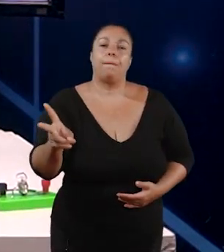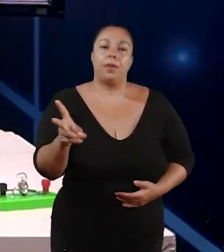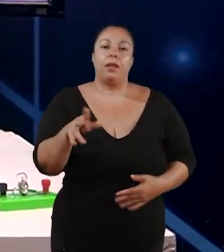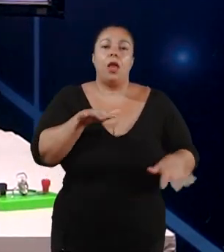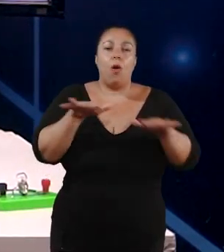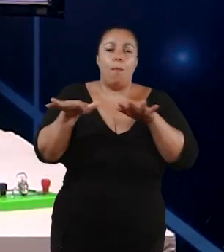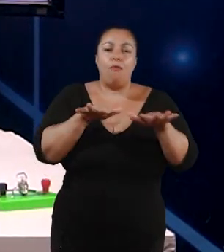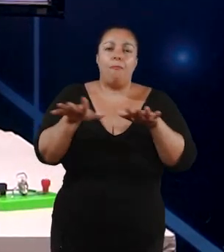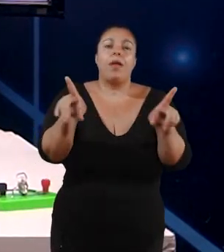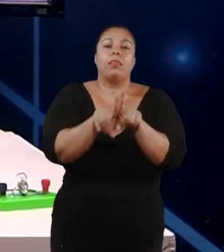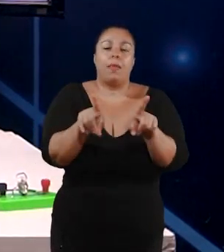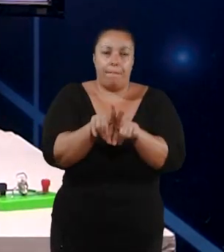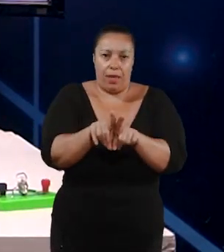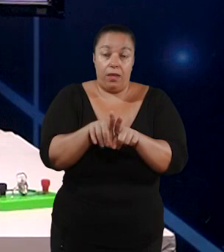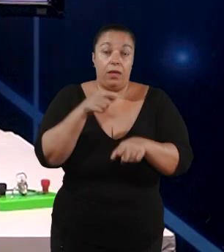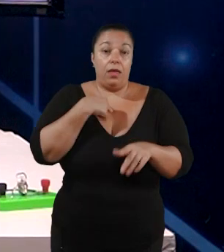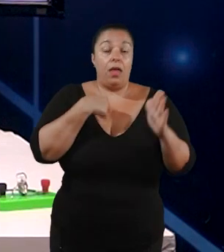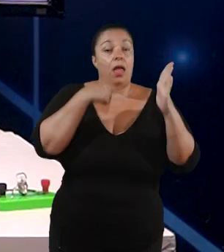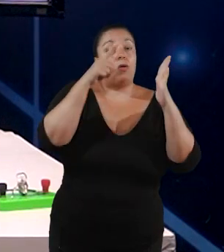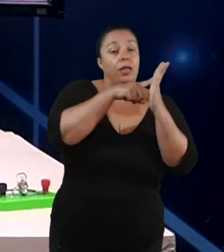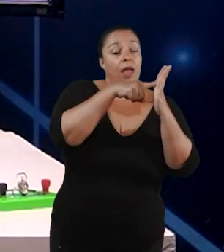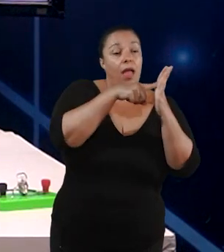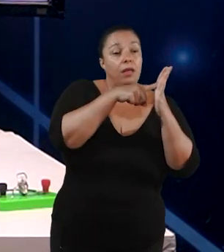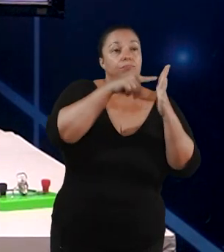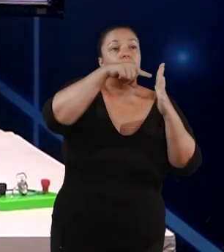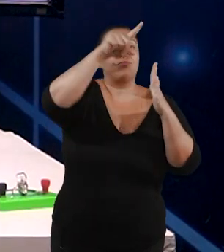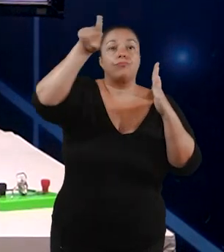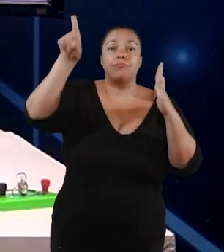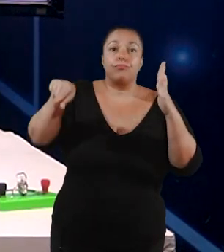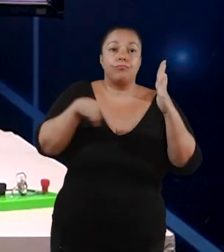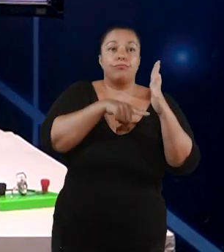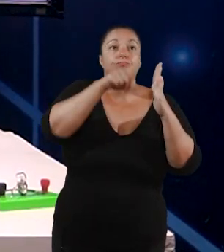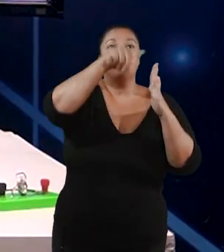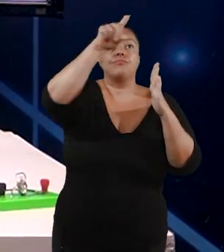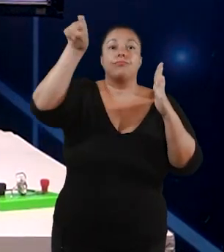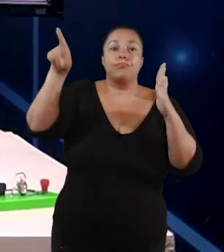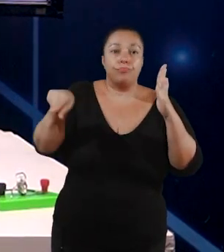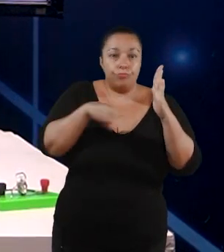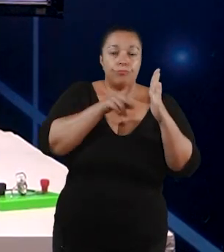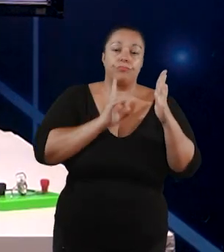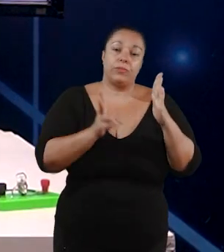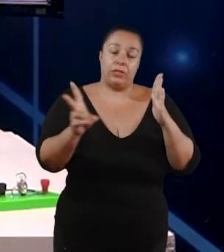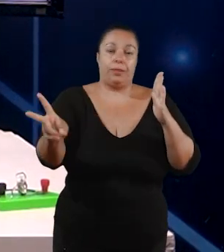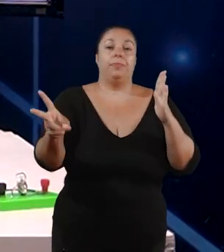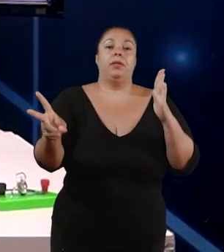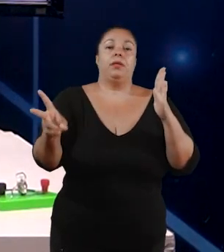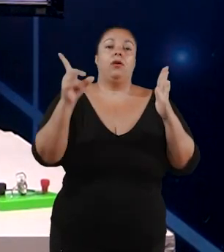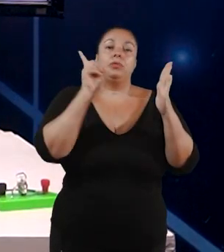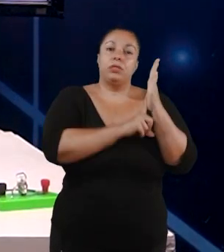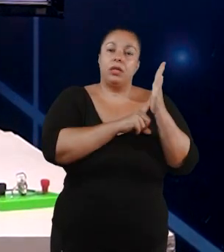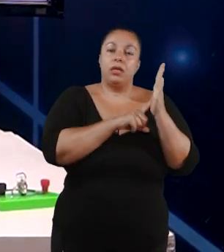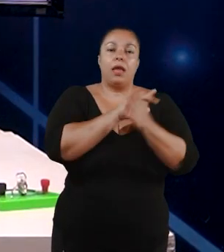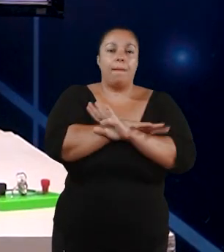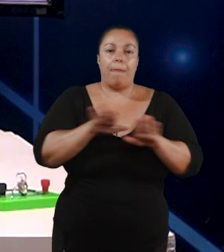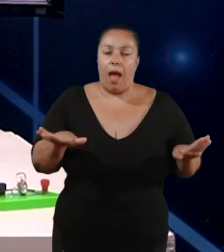movimento também. Eu liguei, o movimento é contínuo, ele vai acontecer sempre, tá?